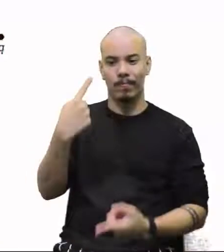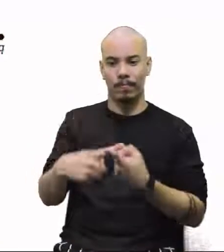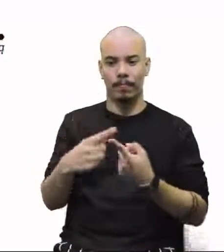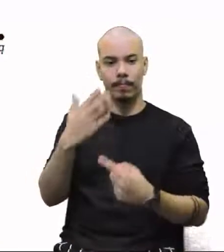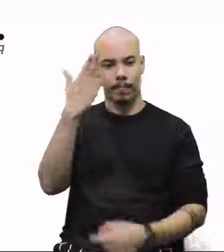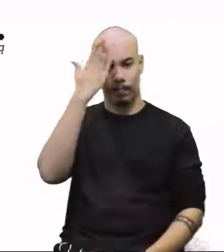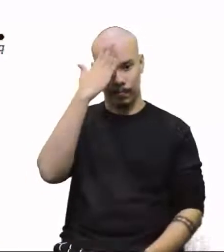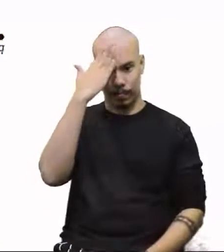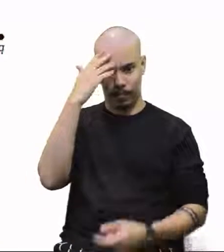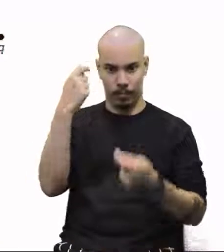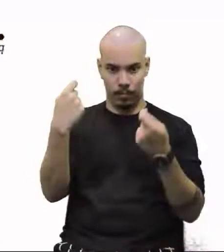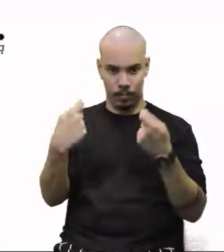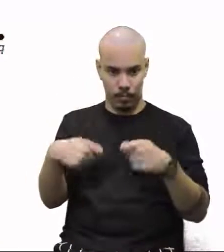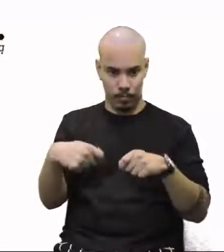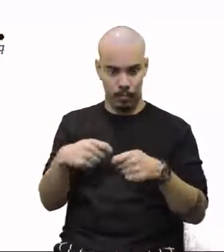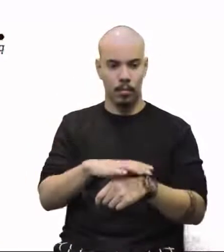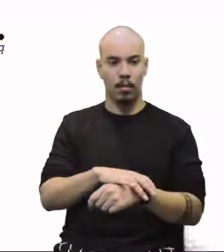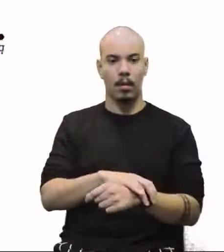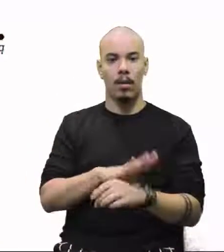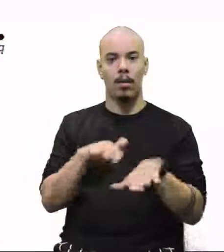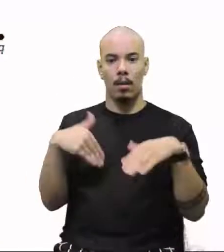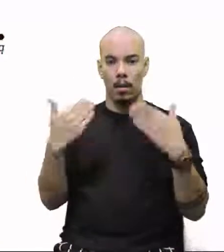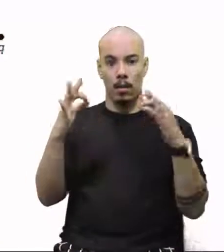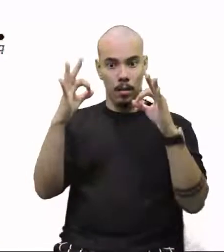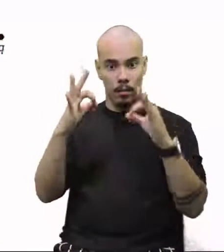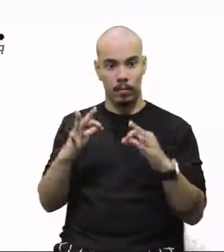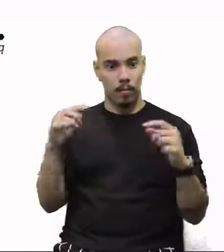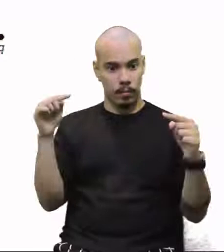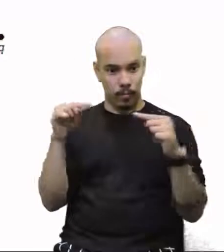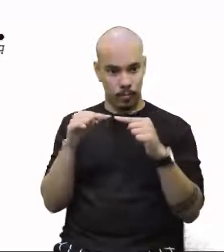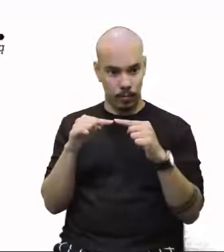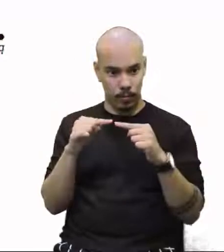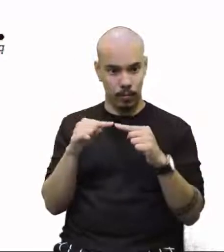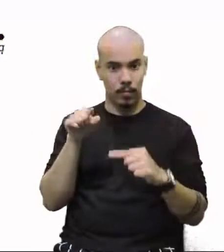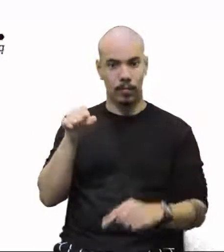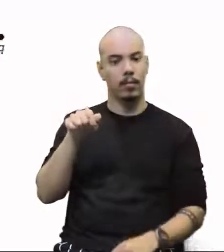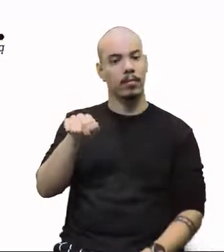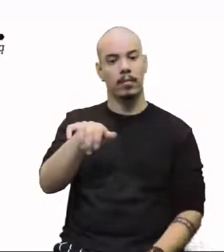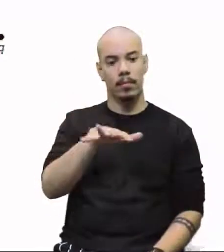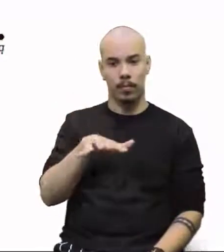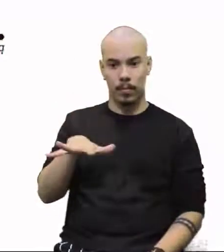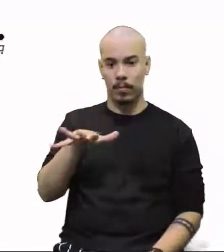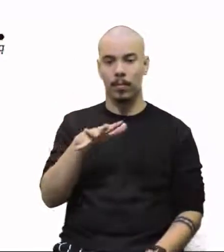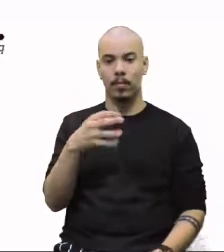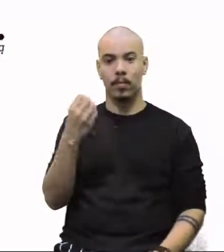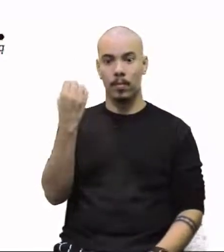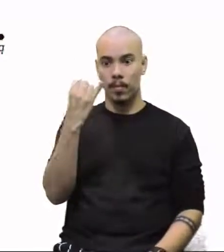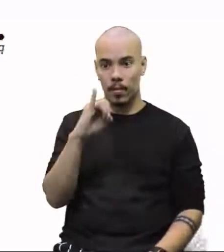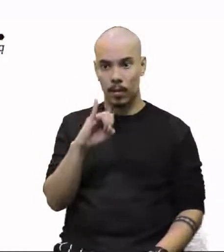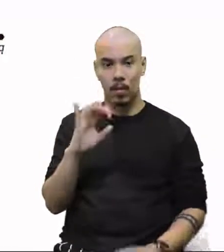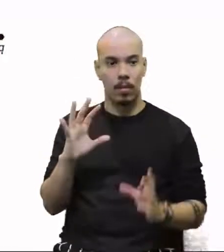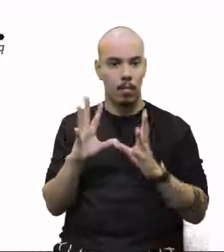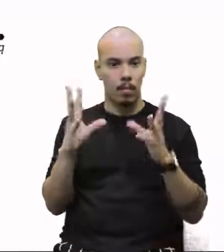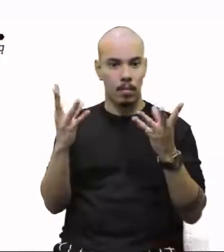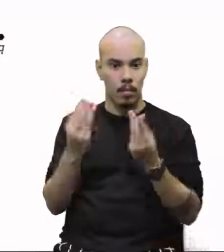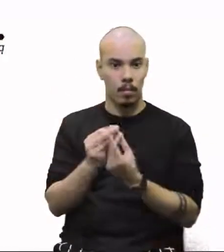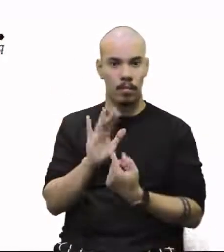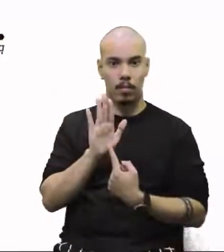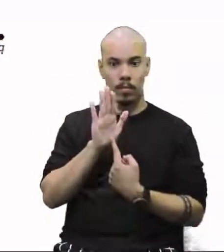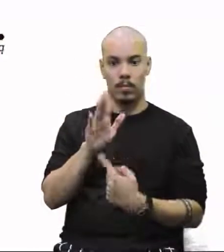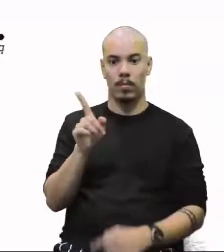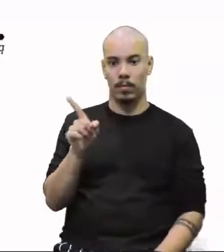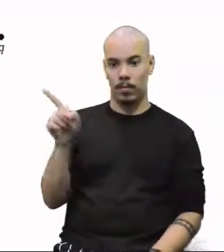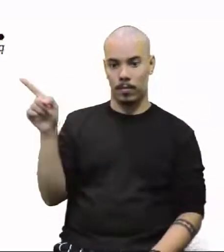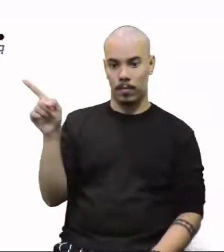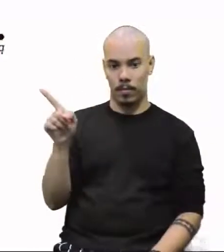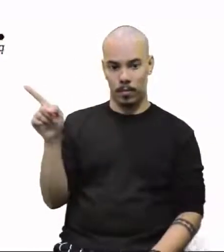como é que ele é. Então, é correto afirmar sobre essa situação que na posição da partícula indicada na figura,